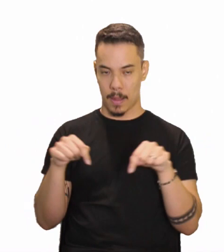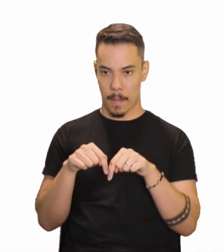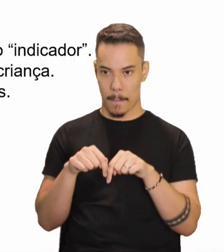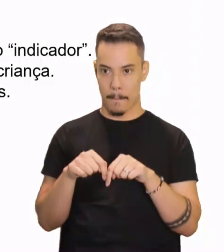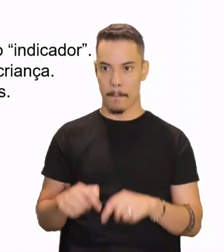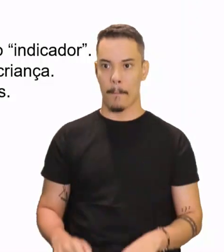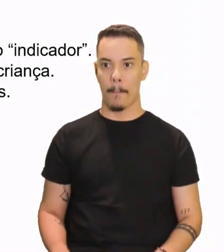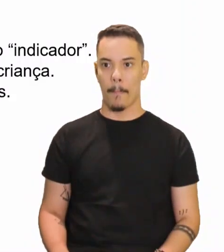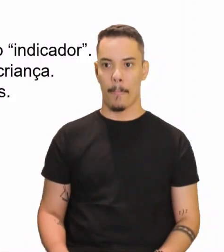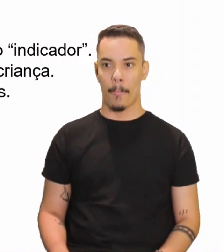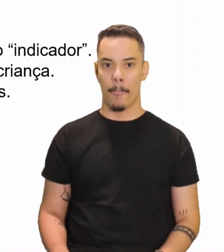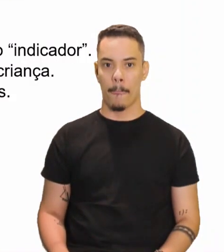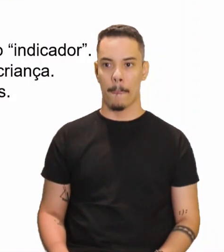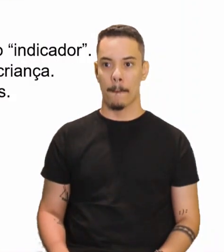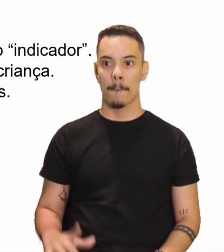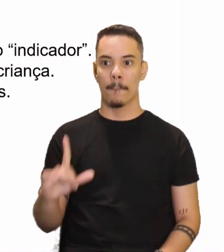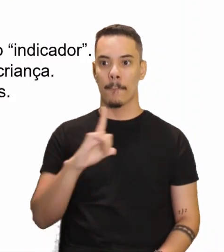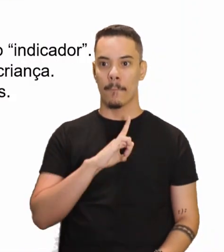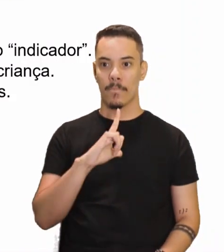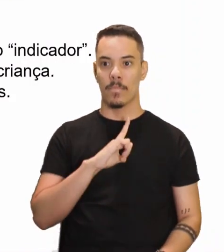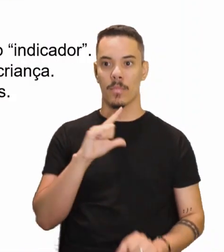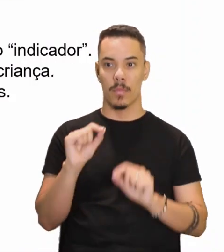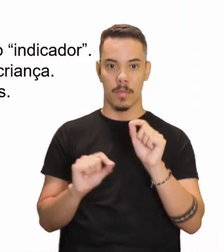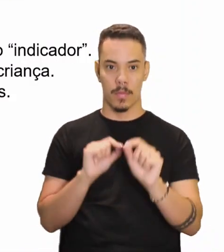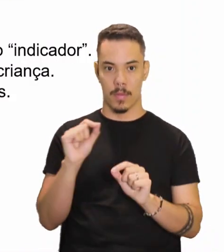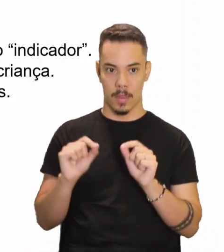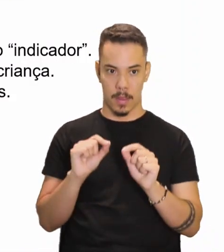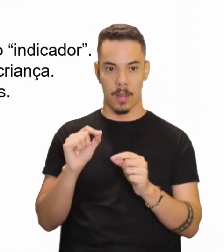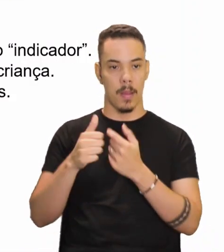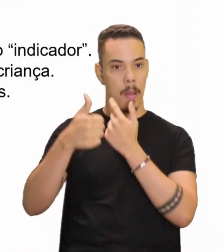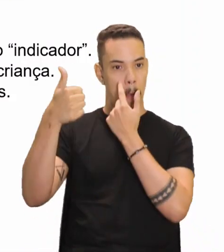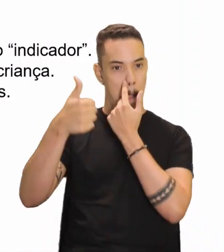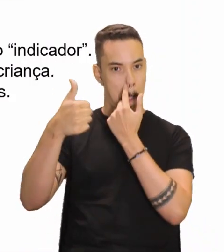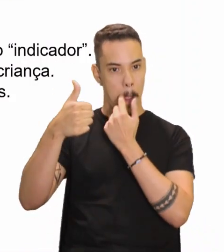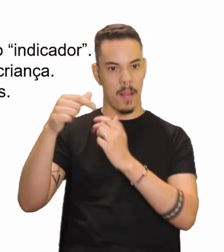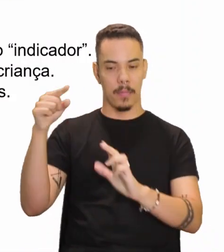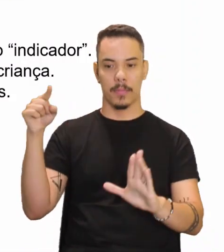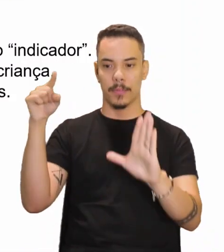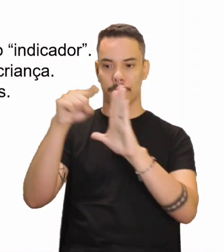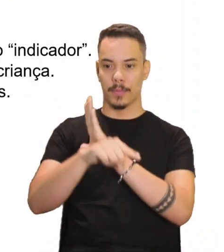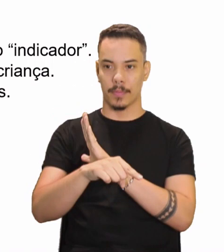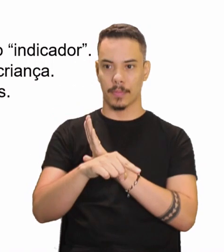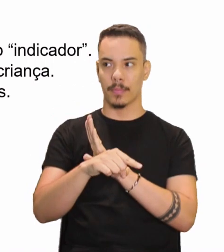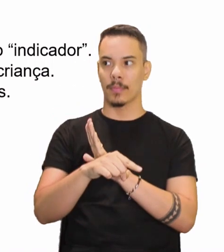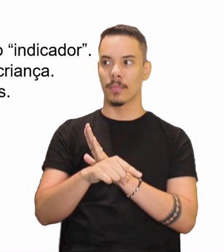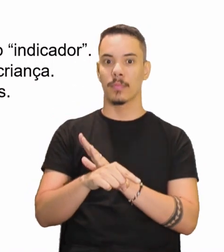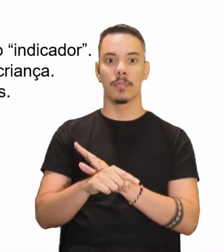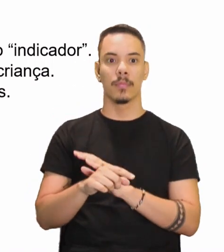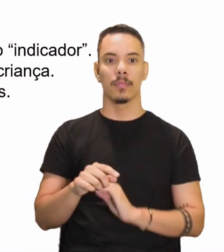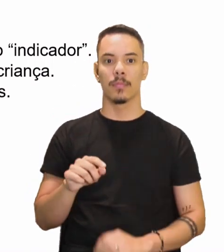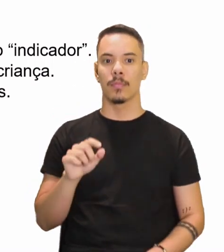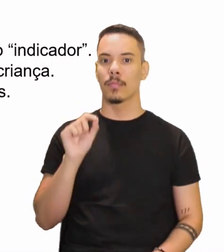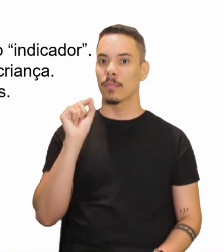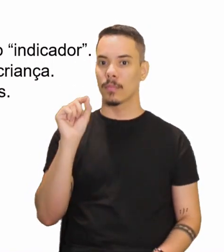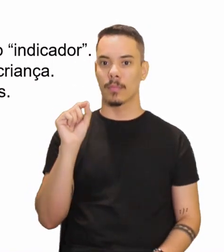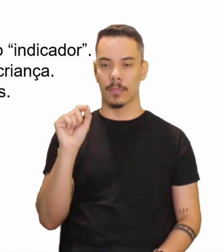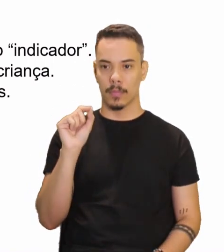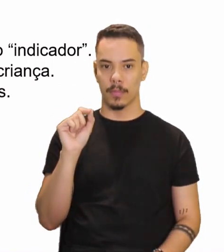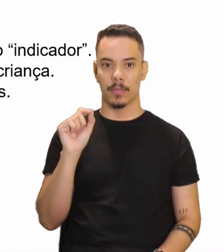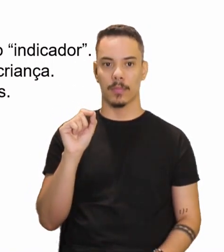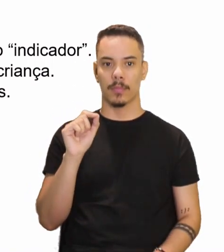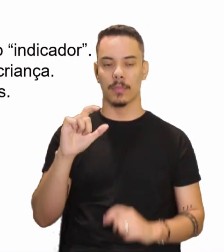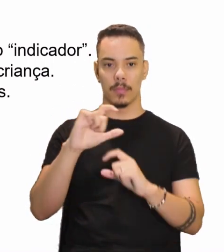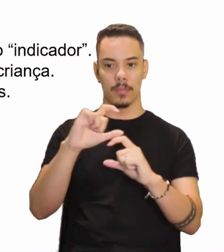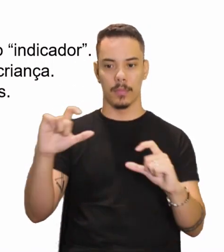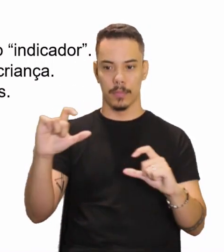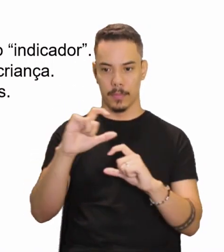Vamos lá temos aqui a primeira questão Olha só trabalhando aqui olha aqui